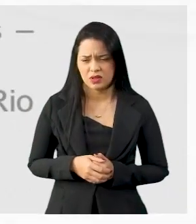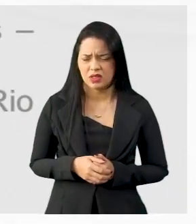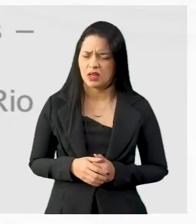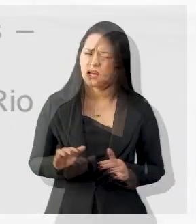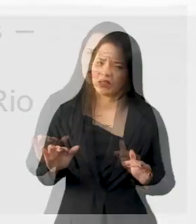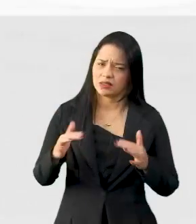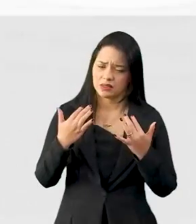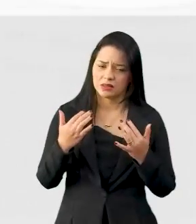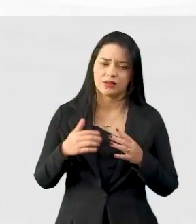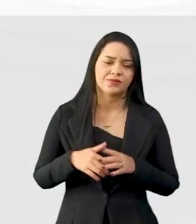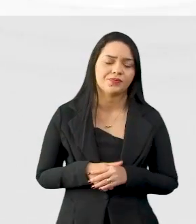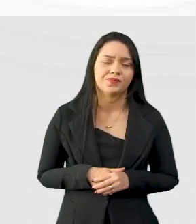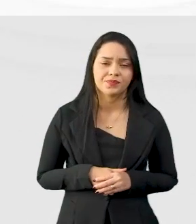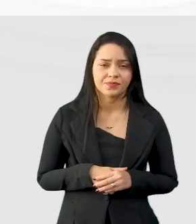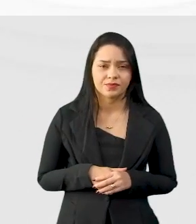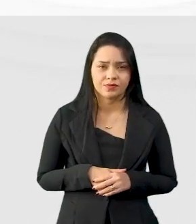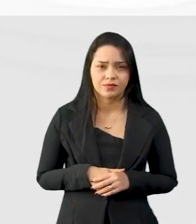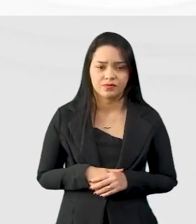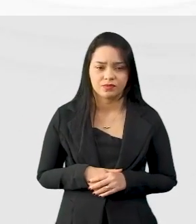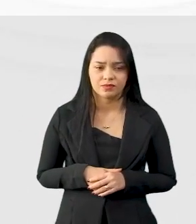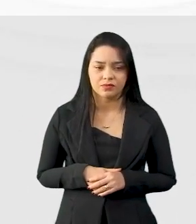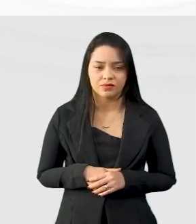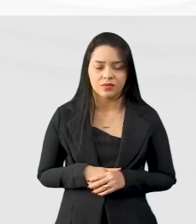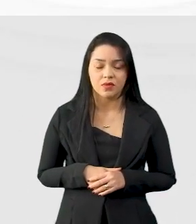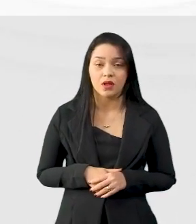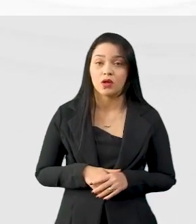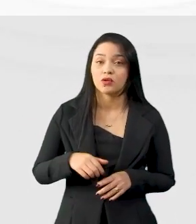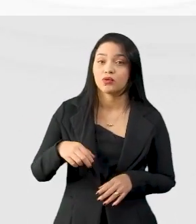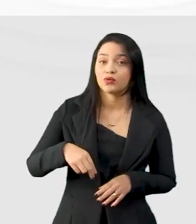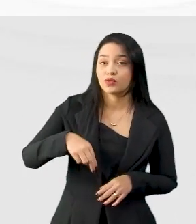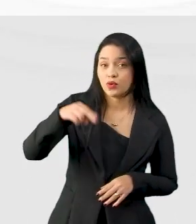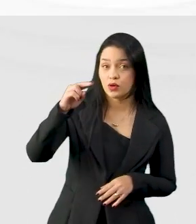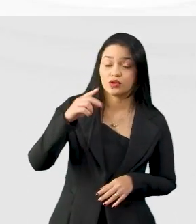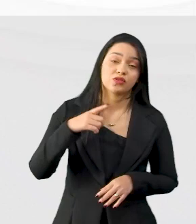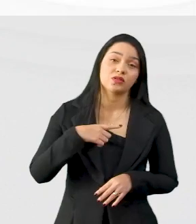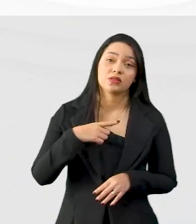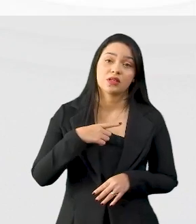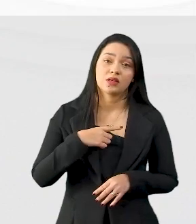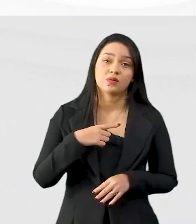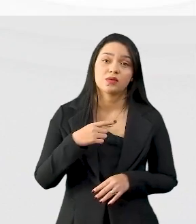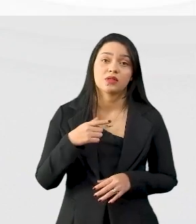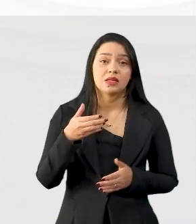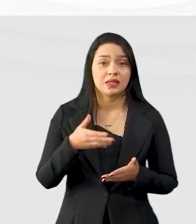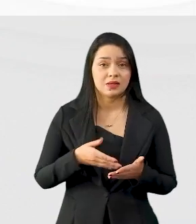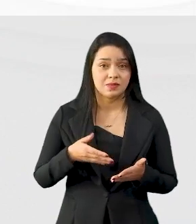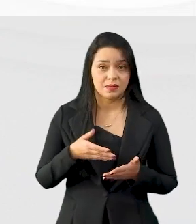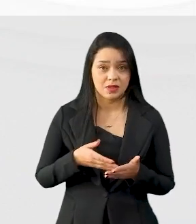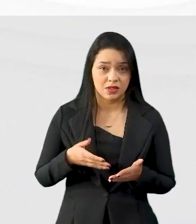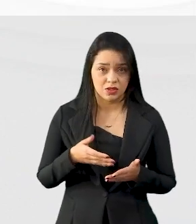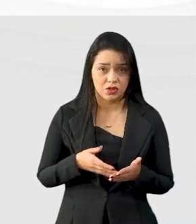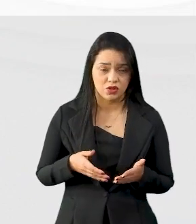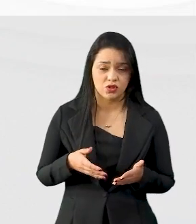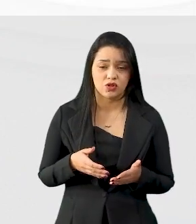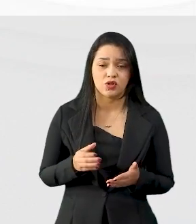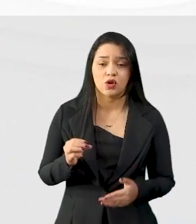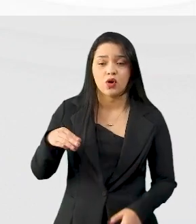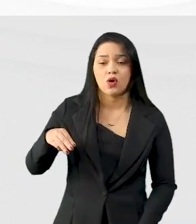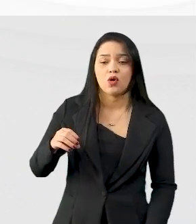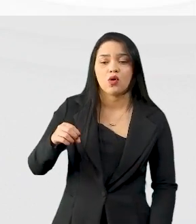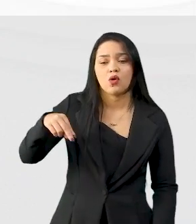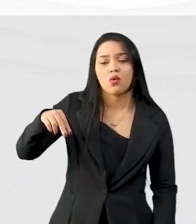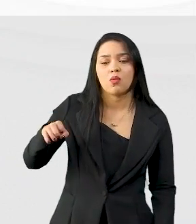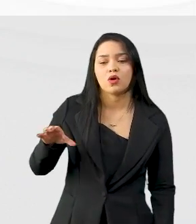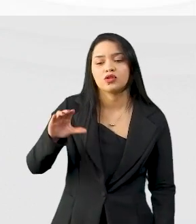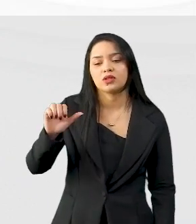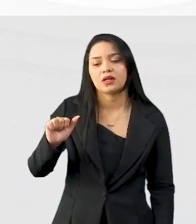atenção, volta aqui para o slide aqui comigo, tá? No hemisfério norte, nós temos como limite territorial o Monte Caburaí, que fica